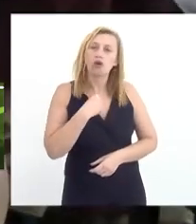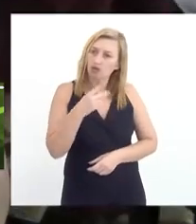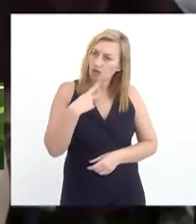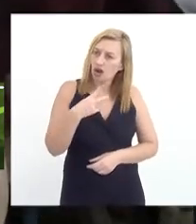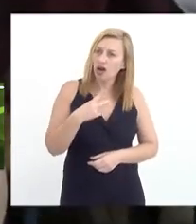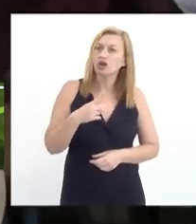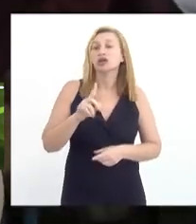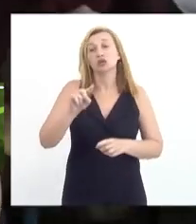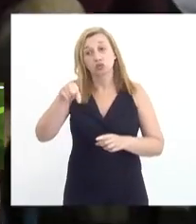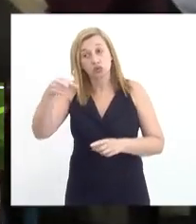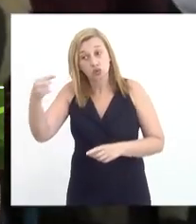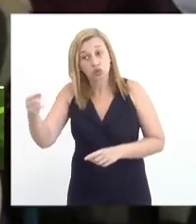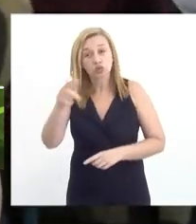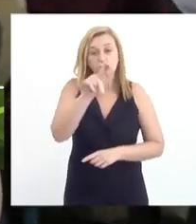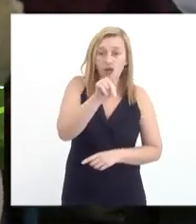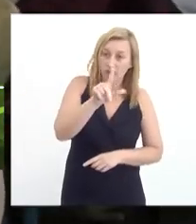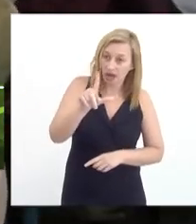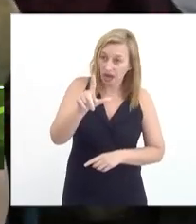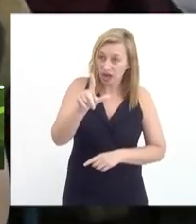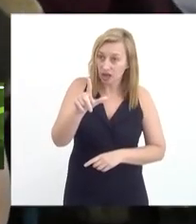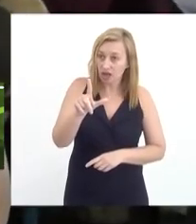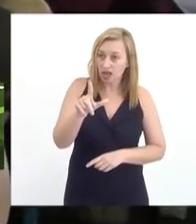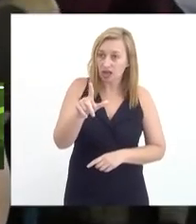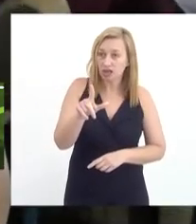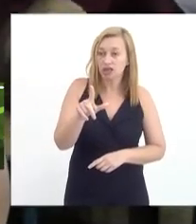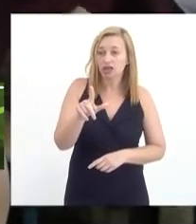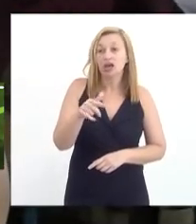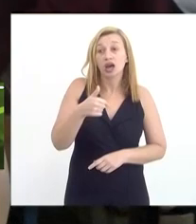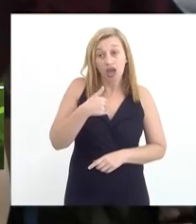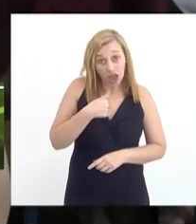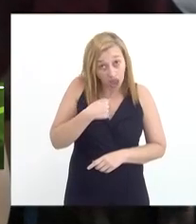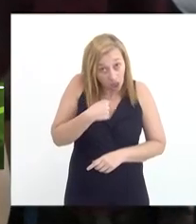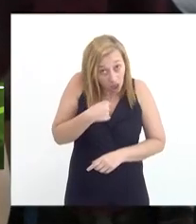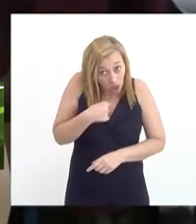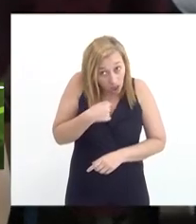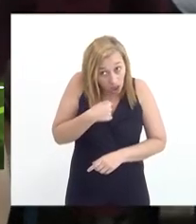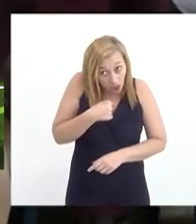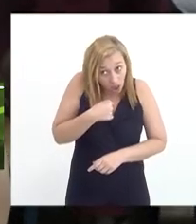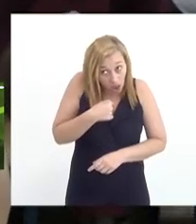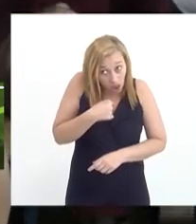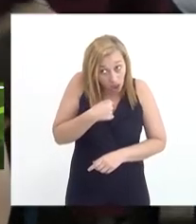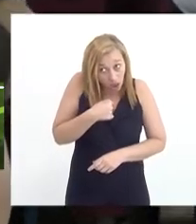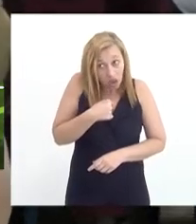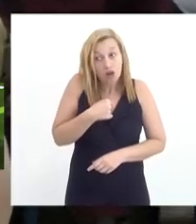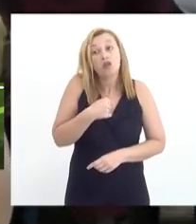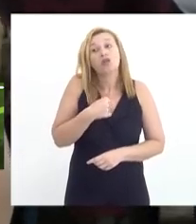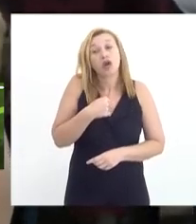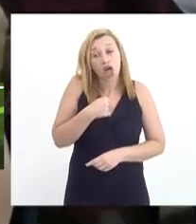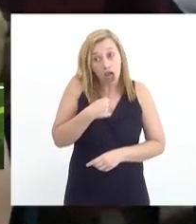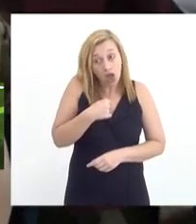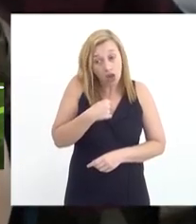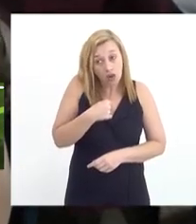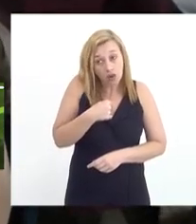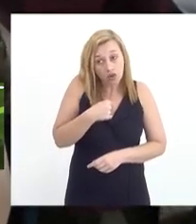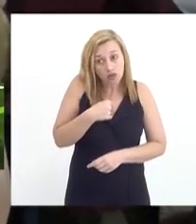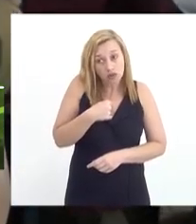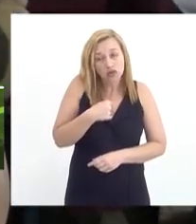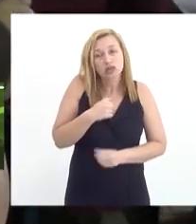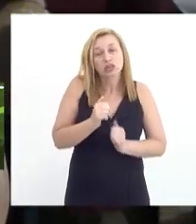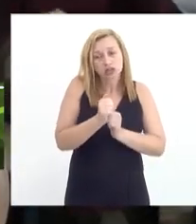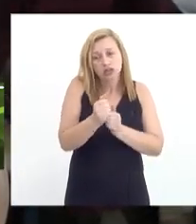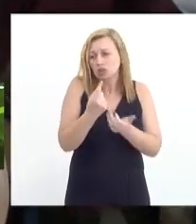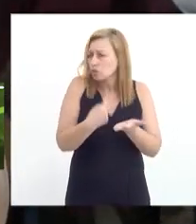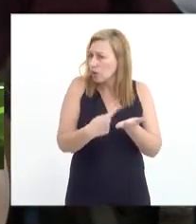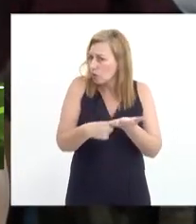relação As outros PLs O que está se impondo É o fim do TRIEN Isso Eu por mim Estou seguindo O